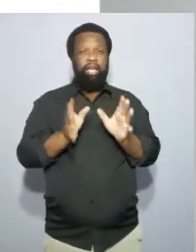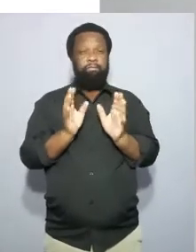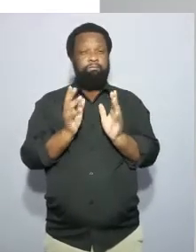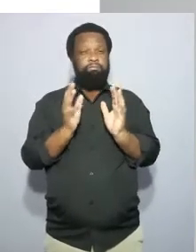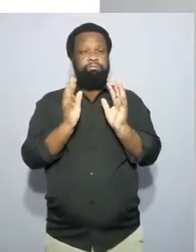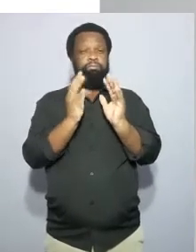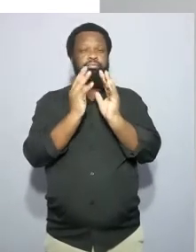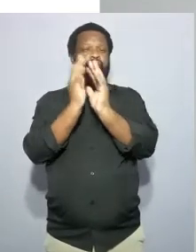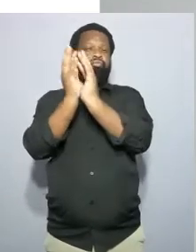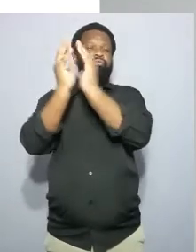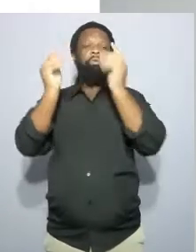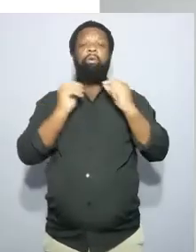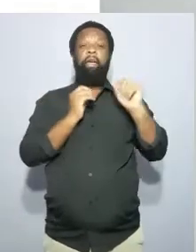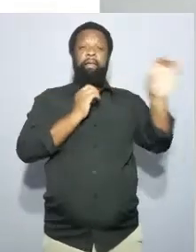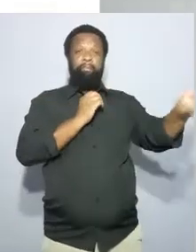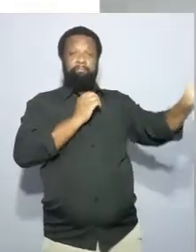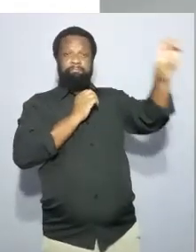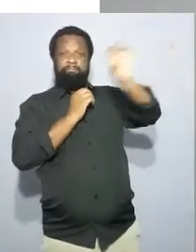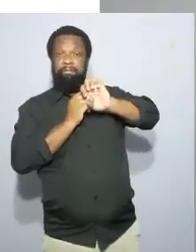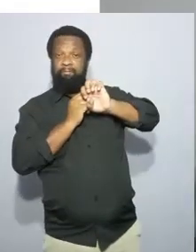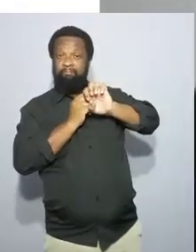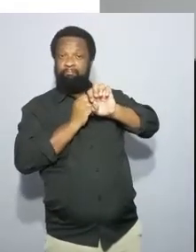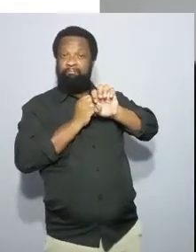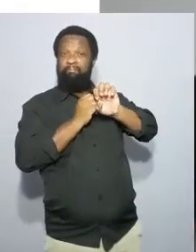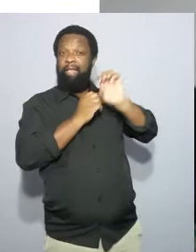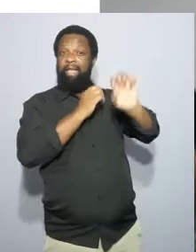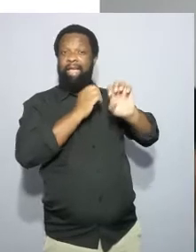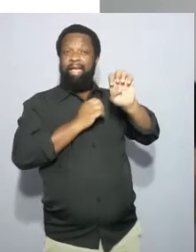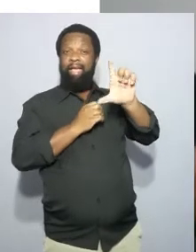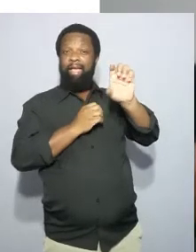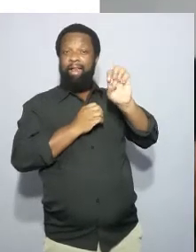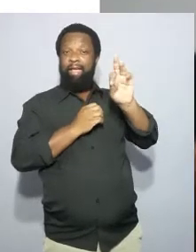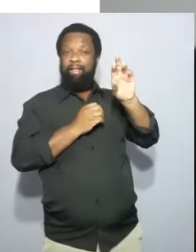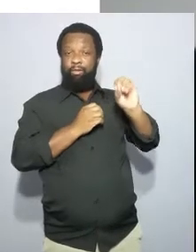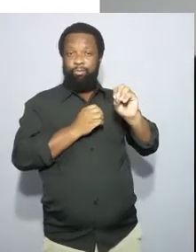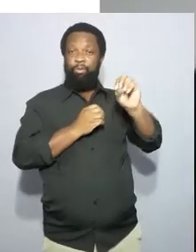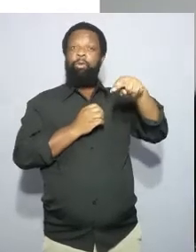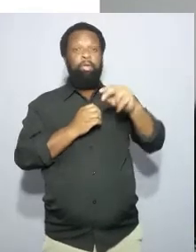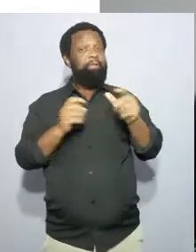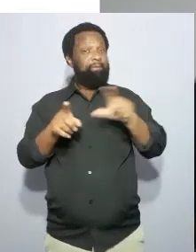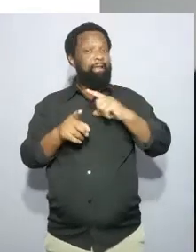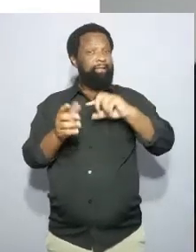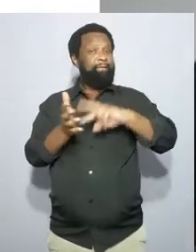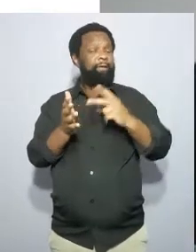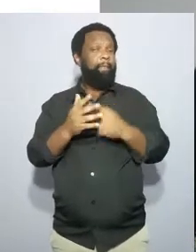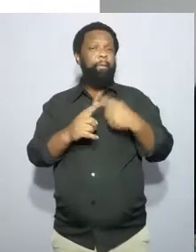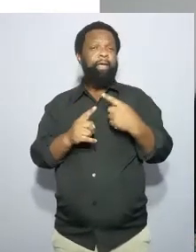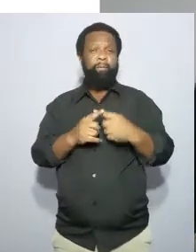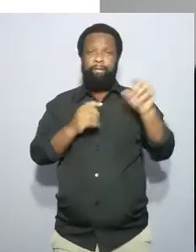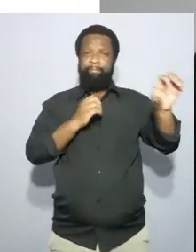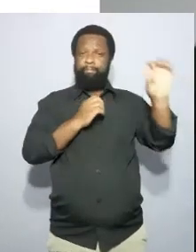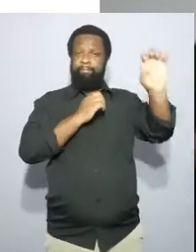recebe um elétron. E faz sentido. Quando a gente perde um elétron, para perder esse